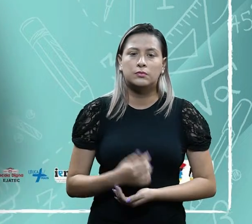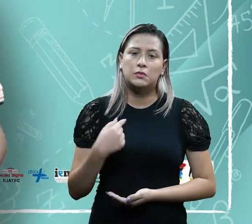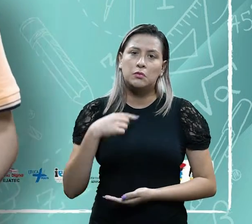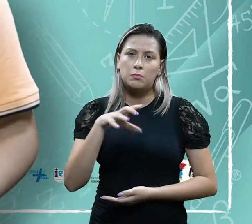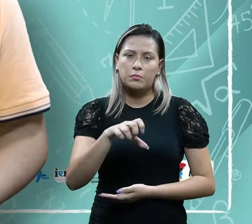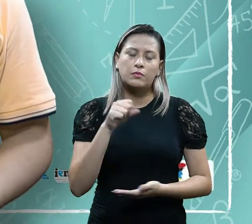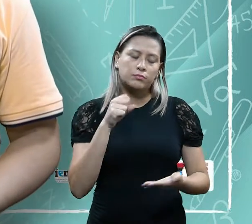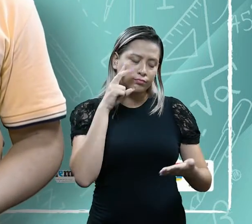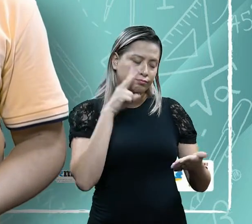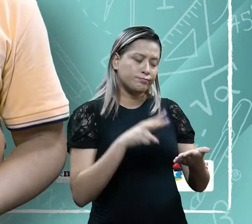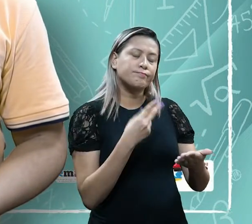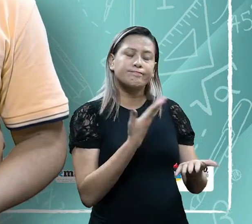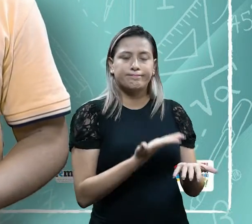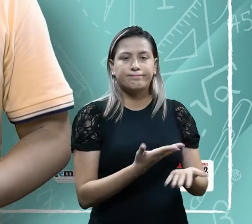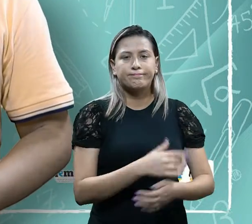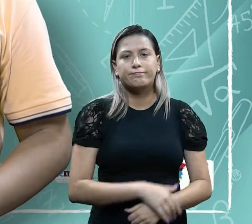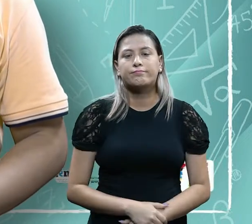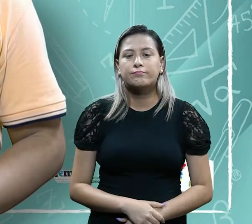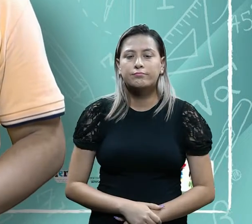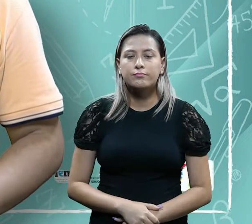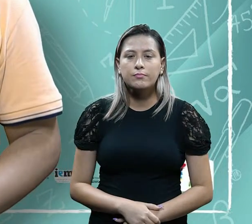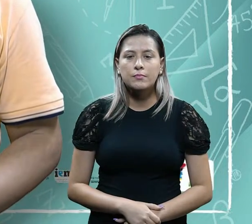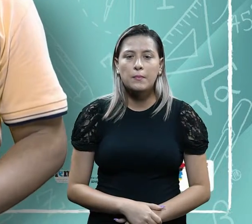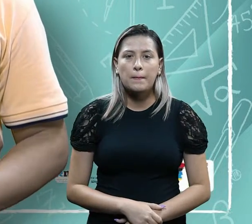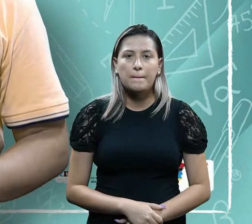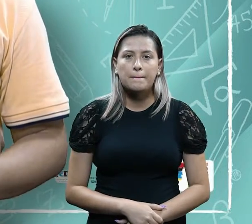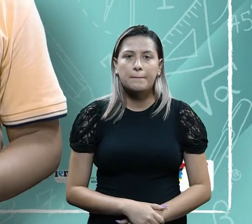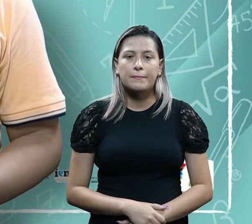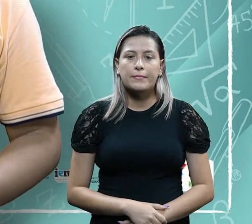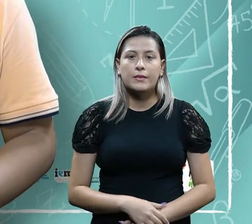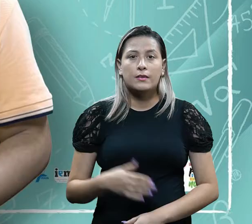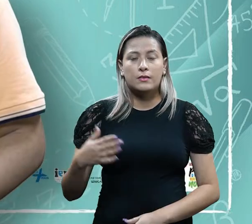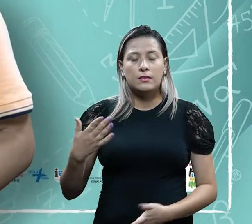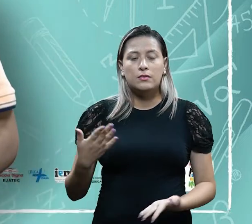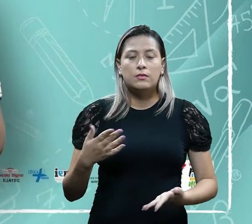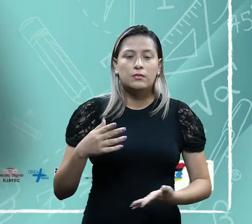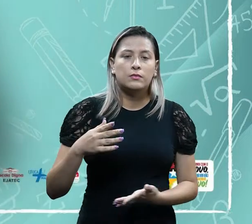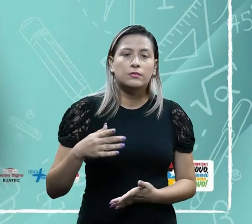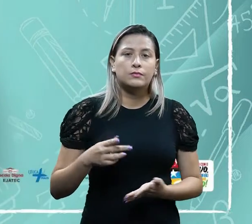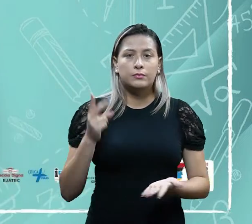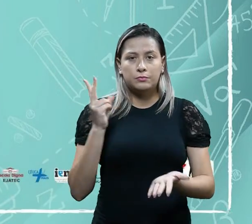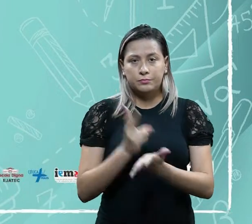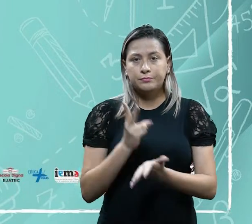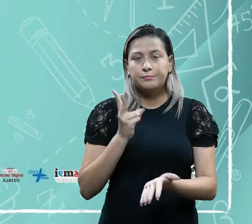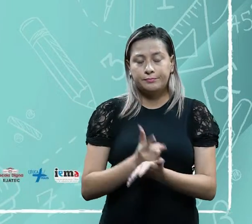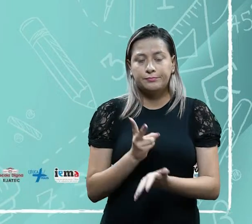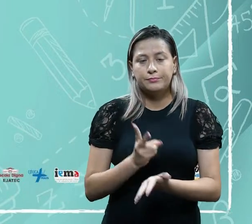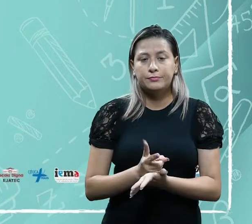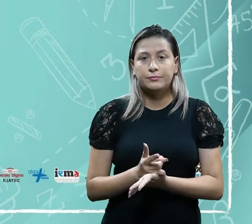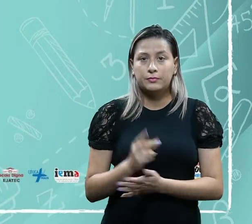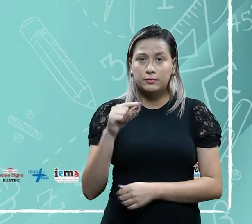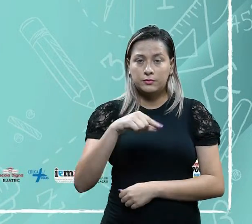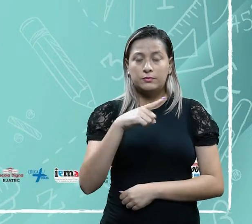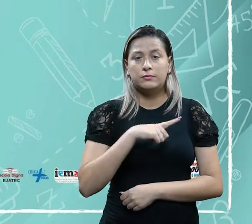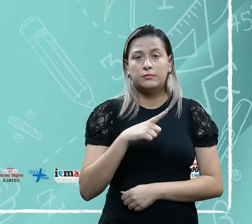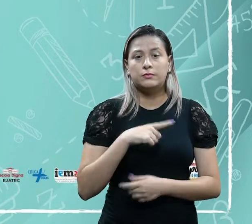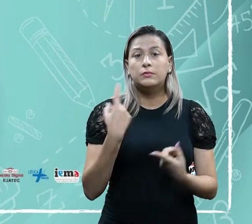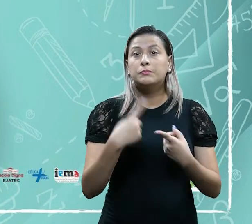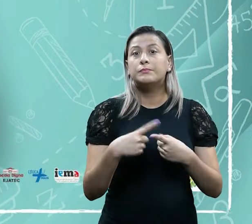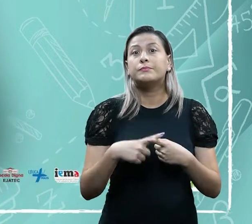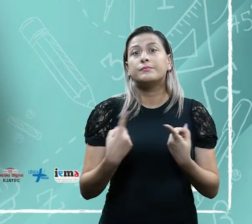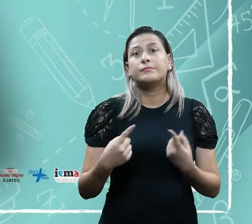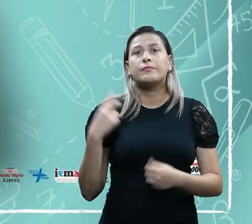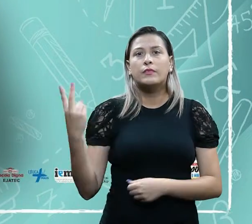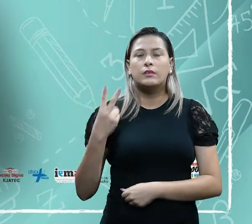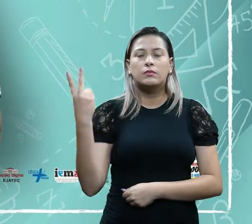pegar e fazer uma consulta naquele arquivo. Bom, já lá no permanente, eu sei que ele está lá porque ele